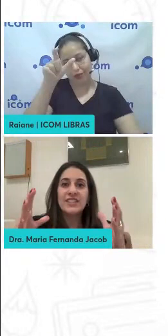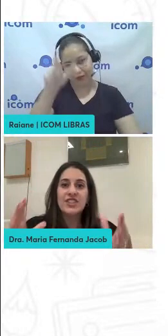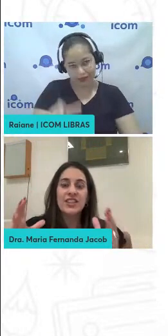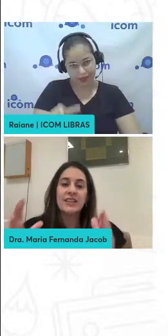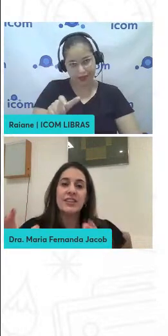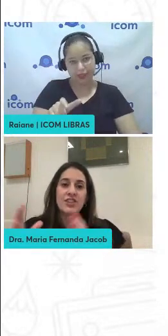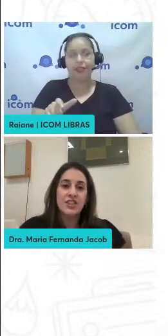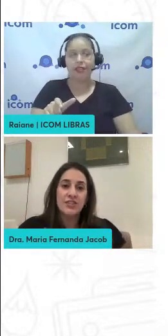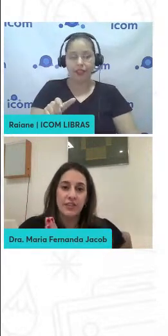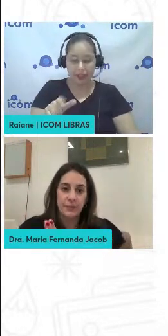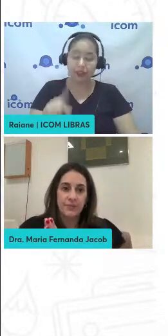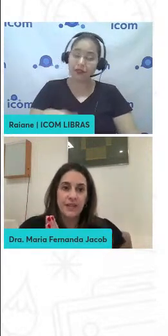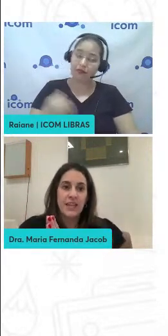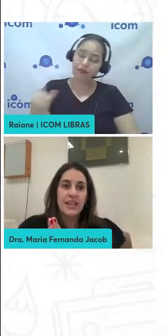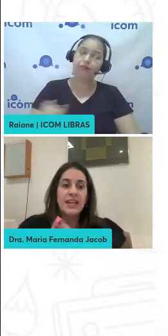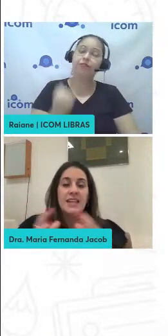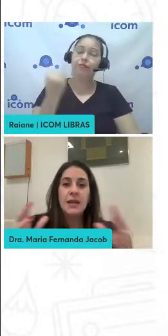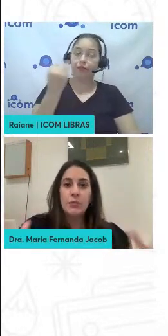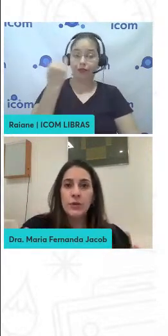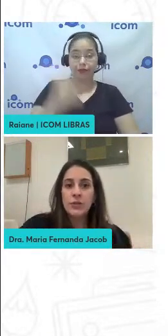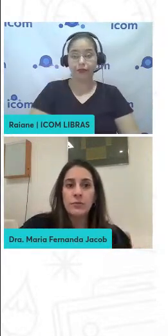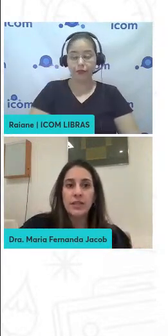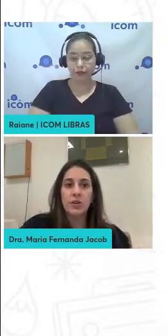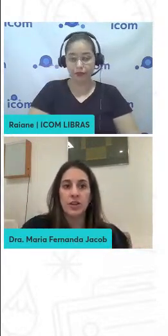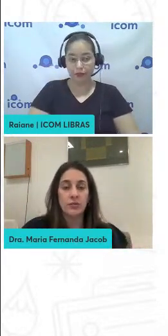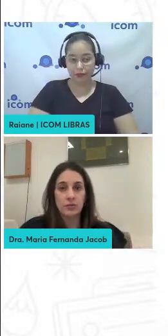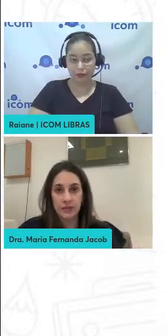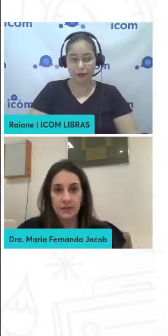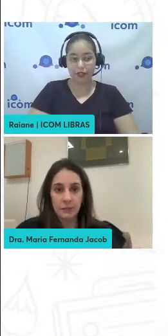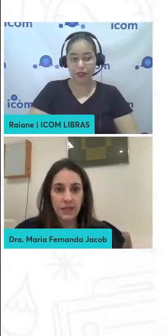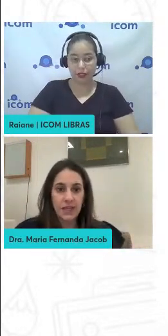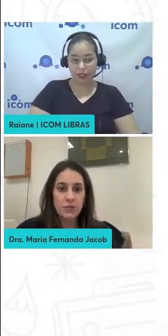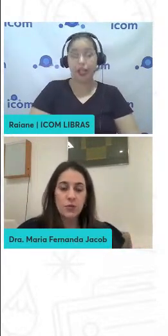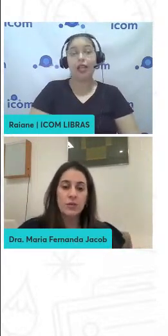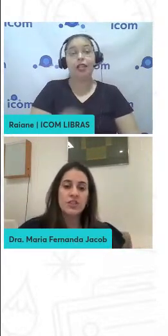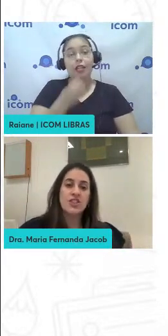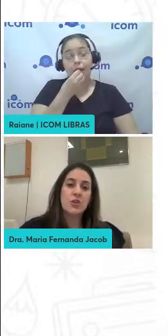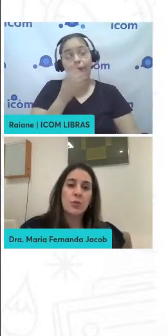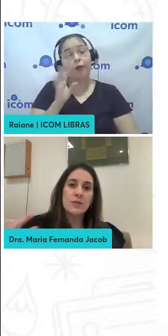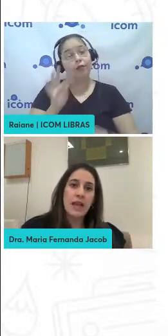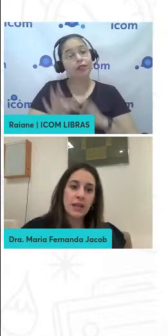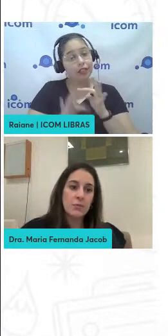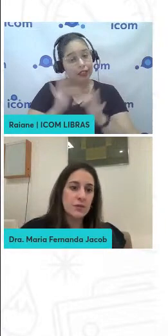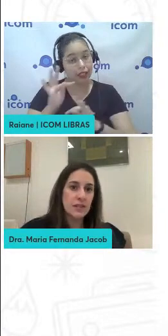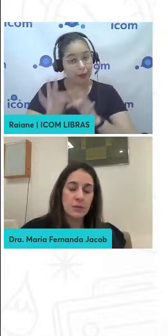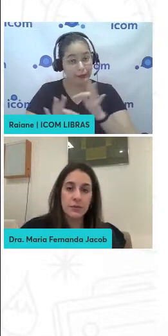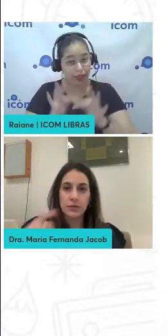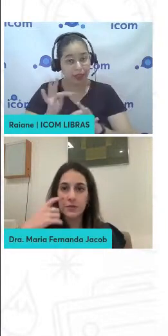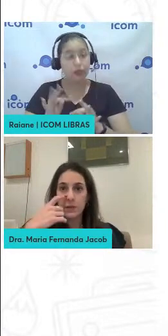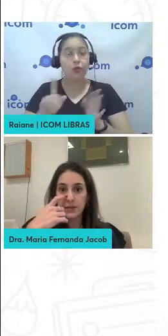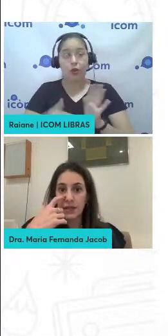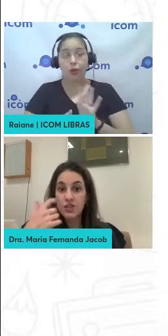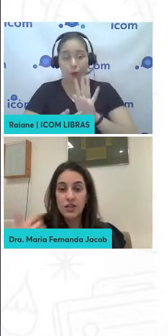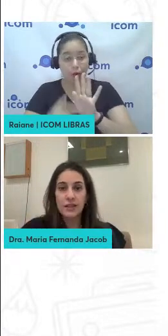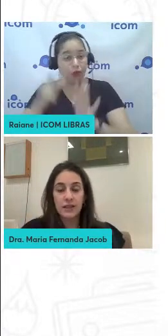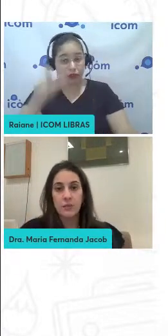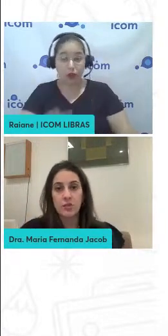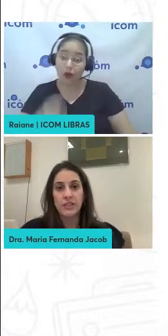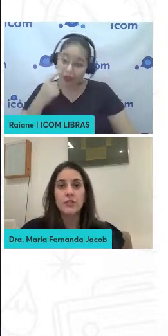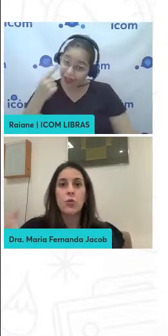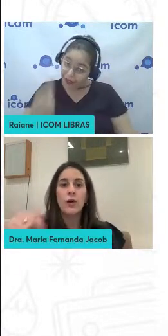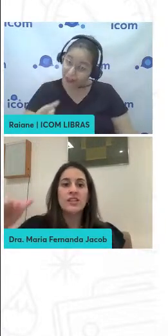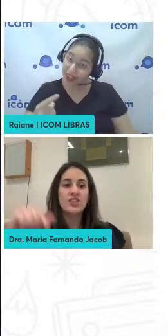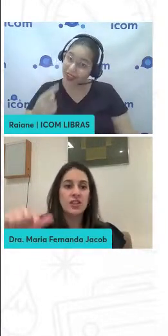mais quantitativa. E é muito melhor num tratamento quando a gente consegue mostrar para o nosso paciente que ele